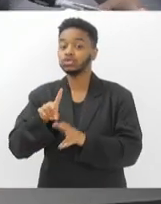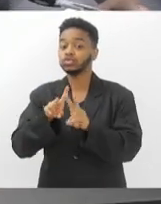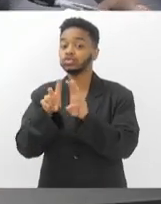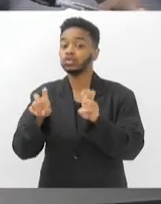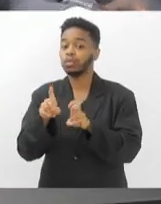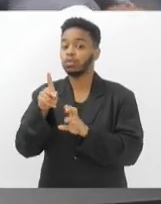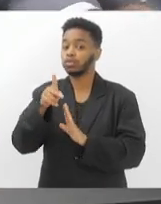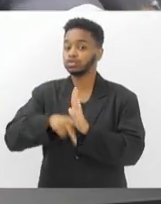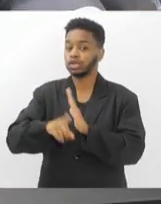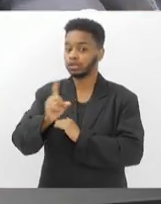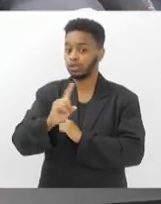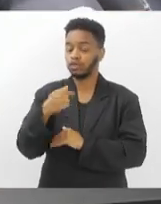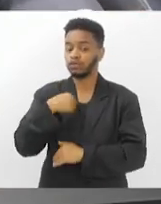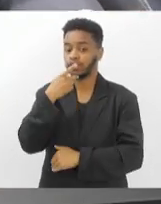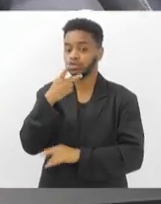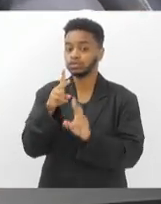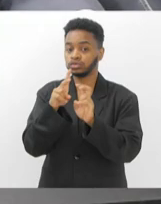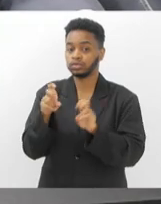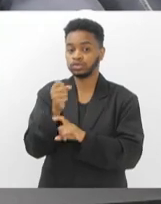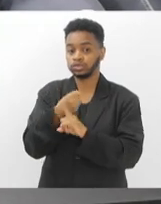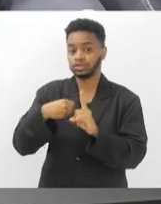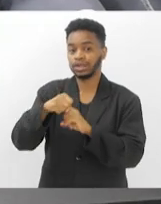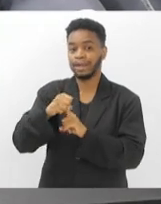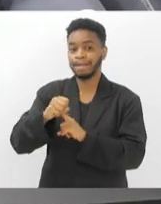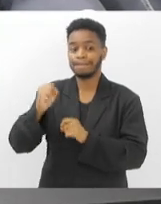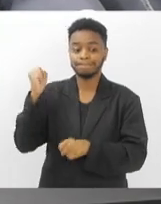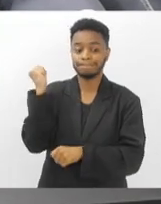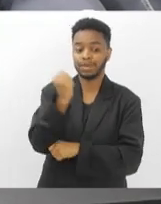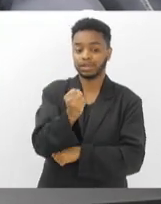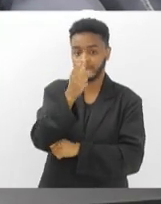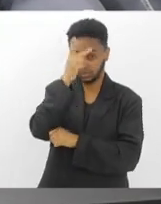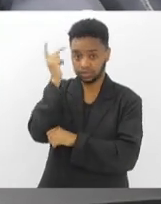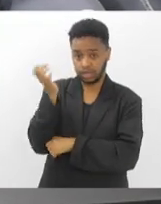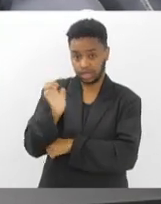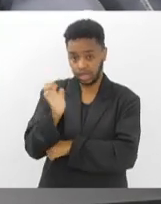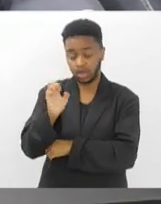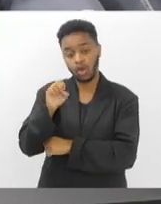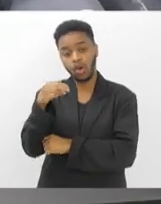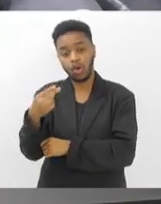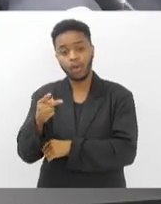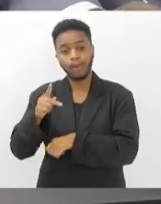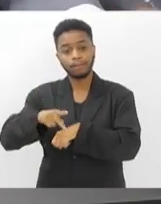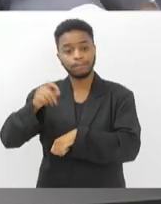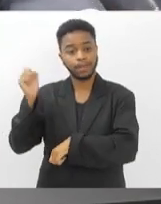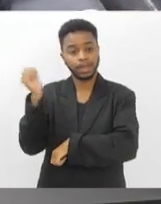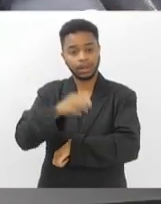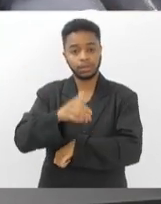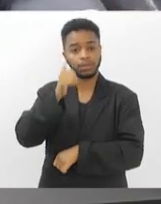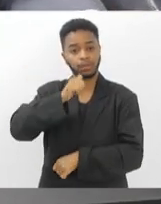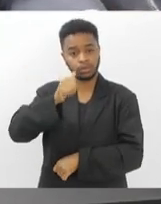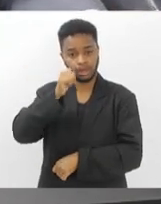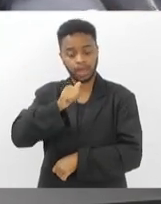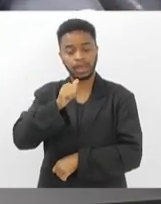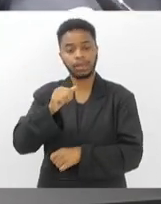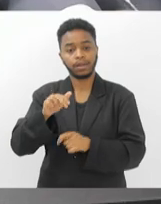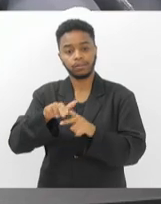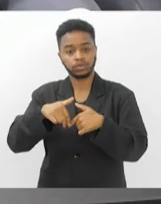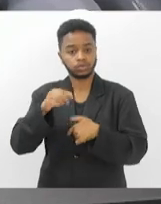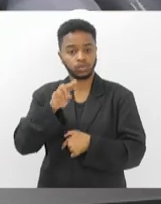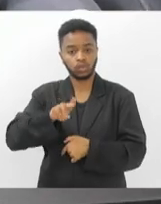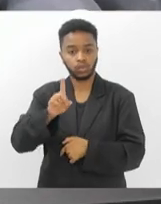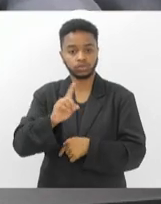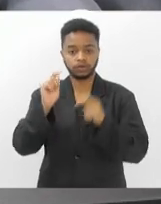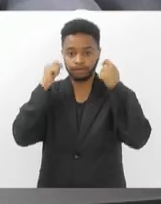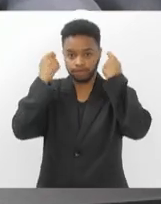que matam gays e apedrejam mulheres porque não usam véus. Eu falei concordo isso em gênero e moral. Agora, por